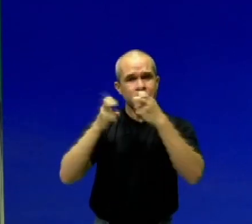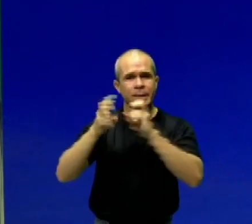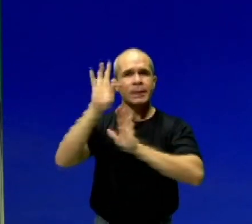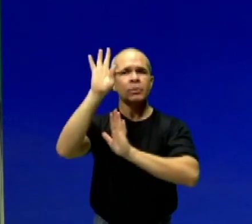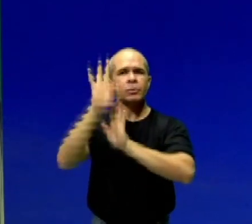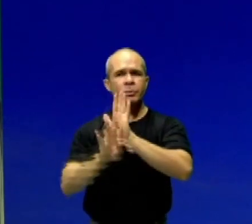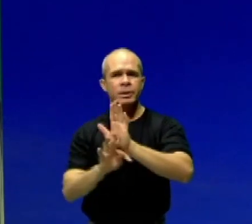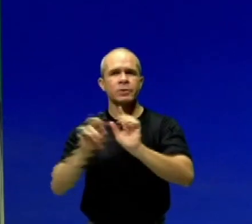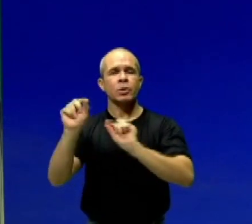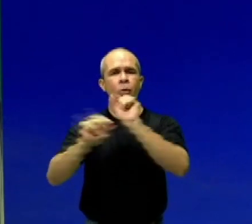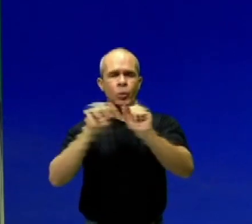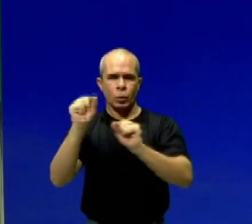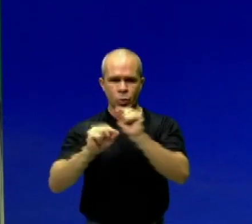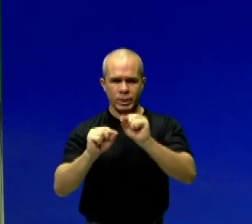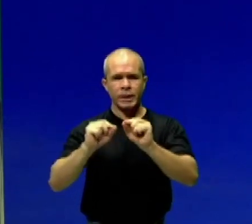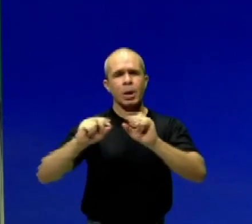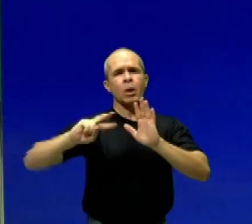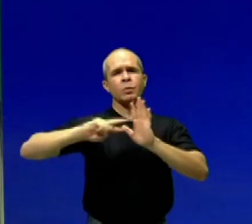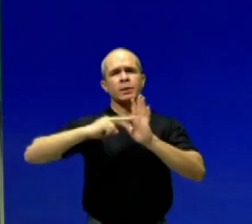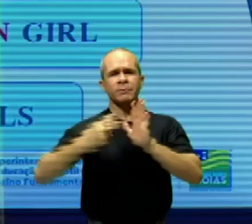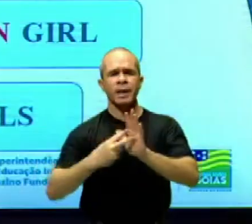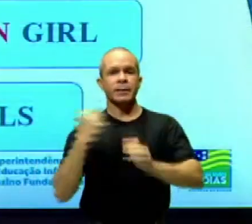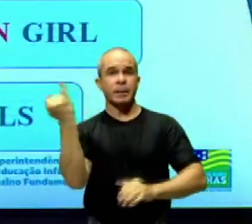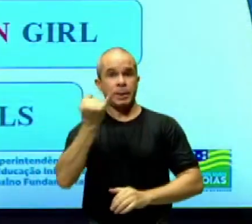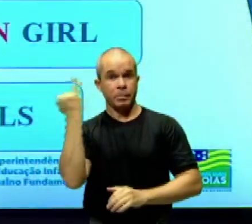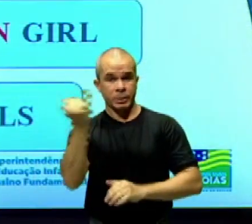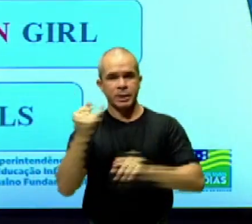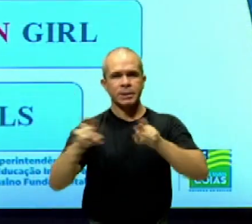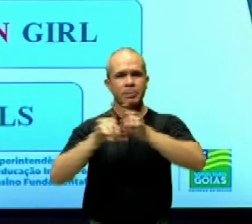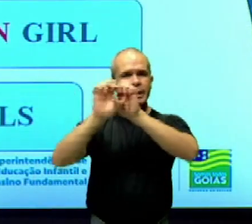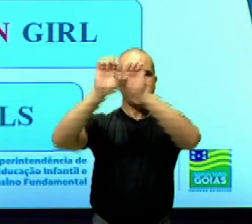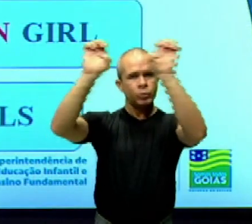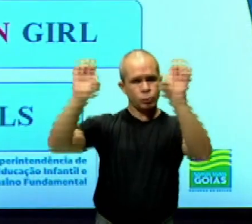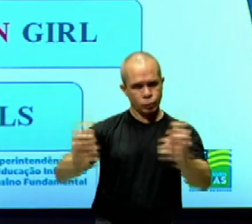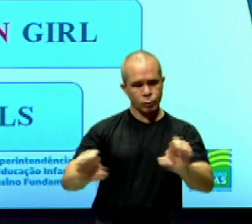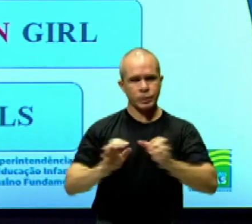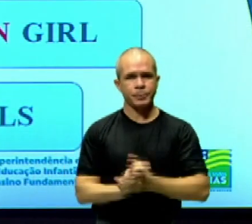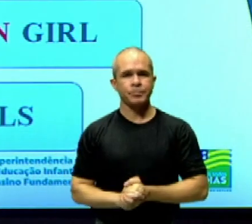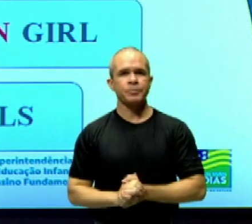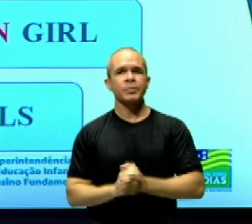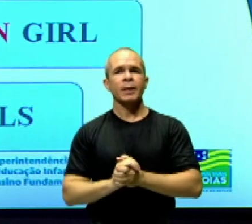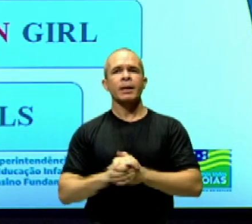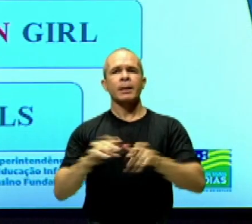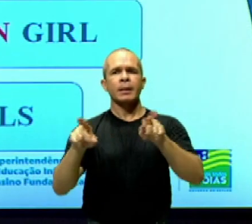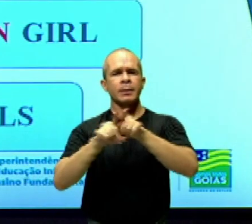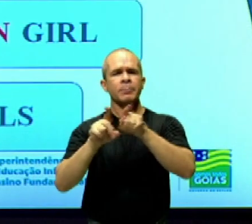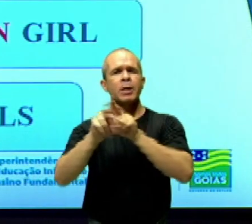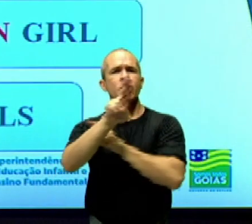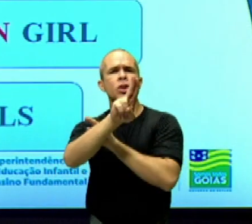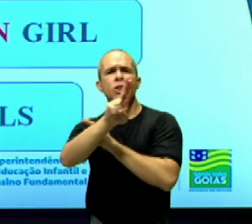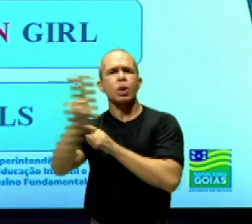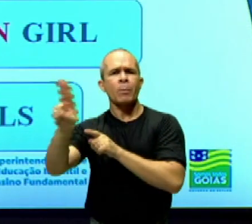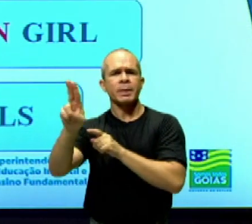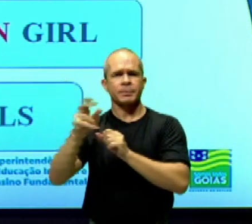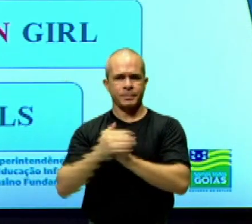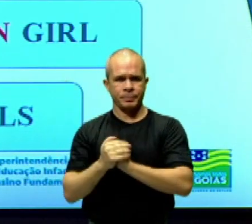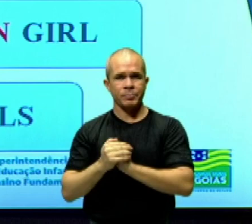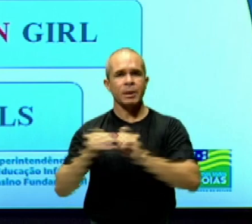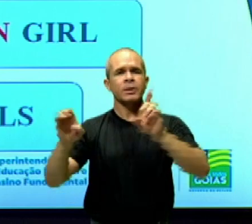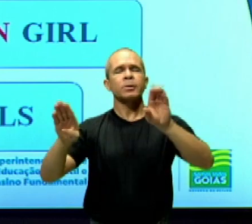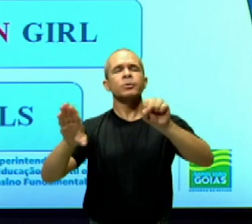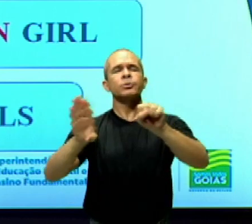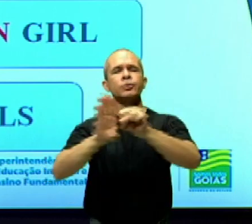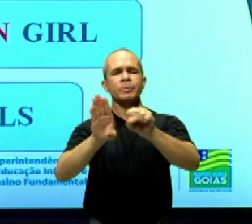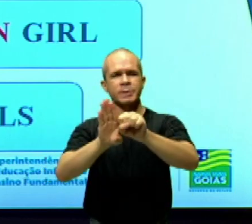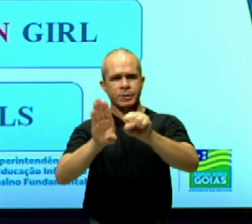que que é a função daquilo ali. E como é que é a estrutura? Então, vamos lá? Vamos começar com os nouns. O que são nouns? São